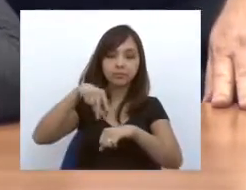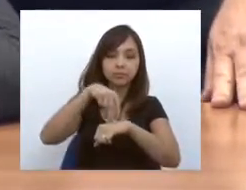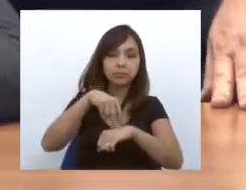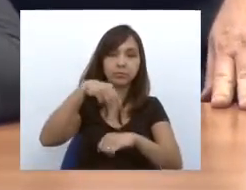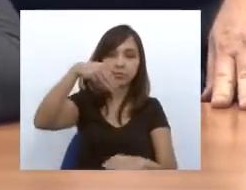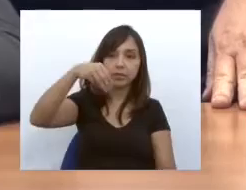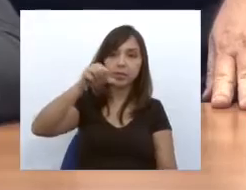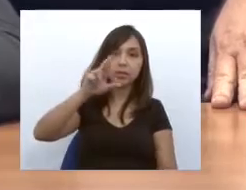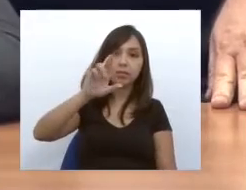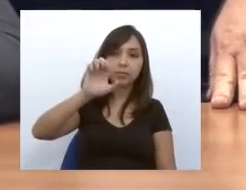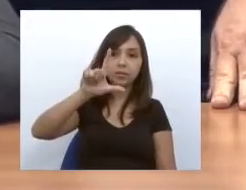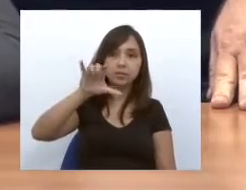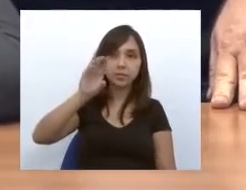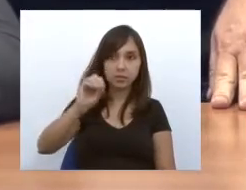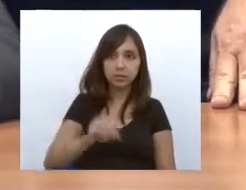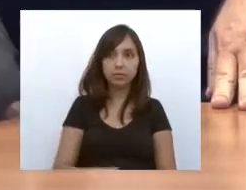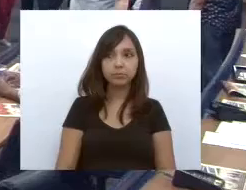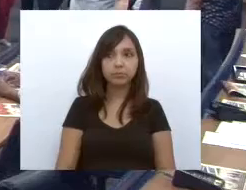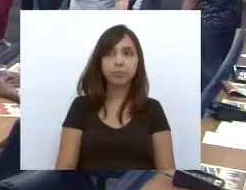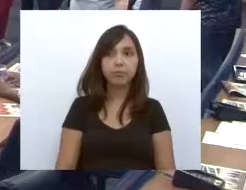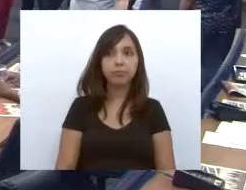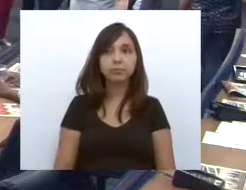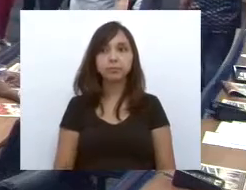vereador Marcelo Seminaldo.